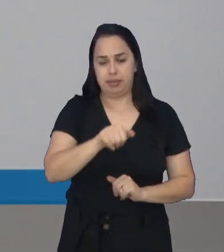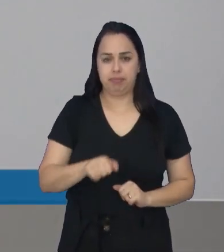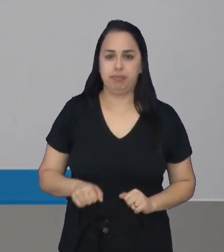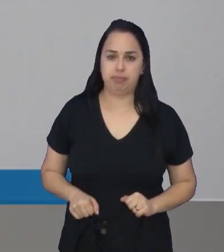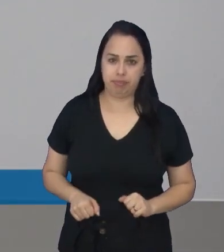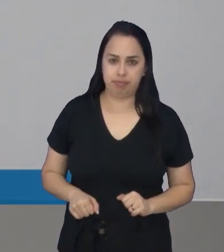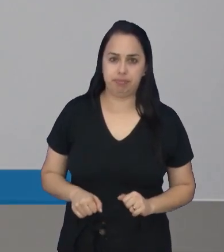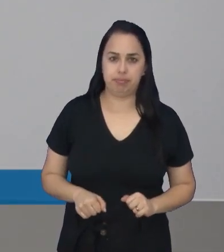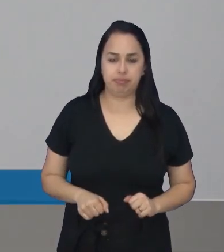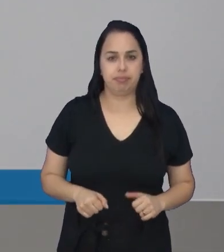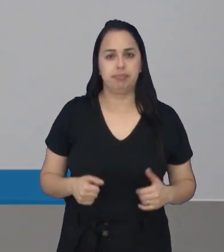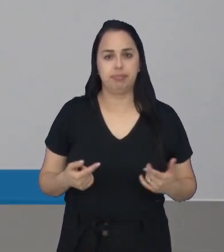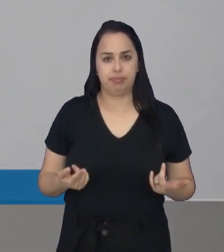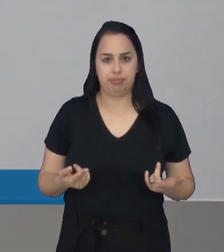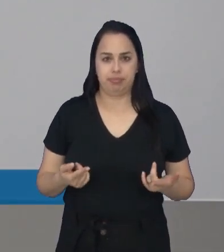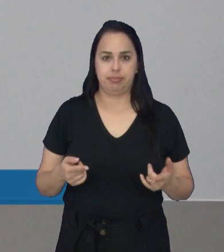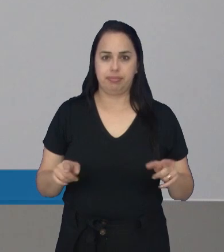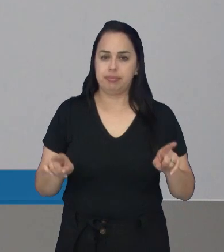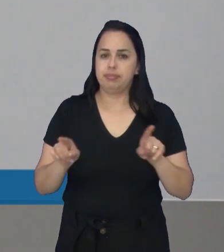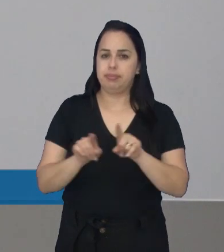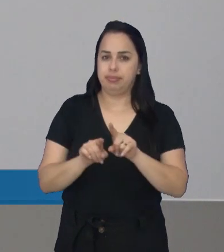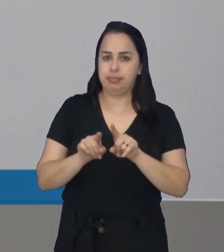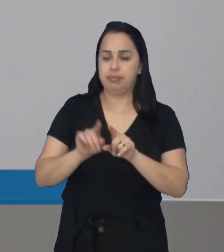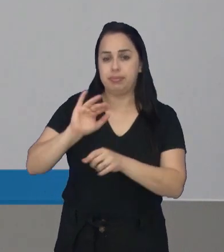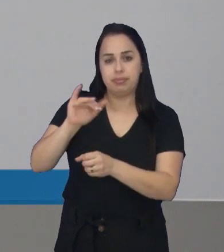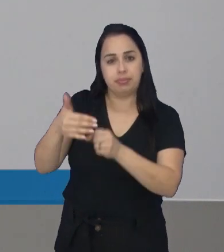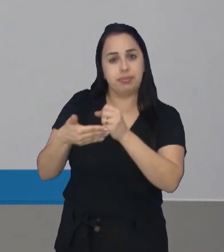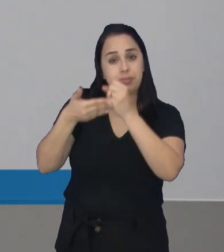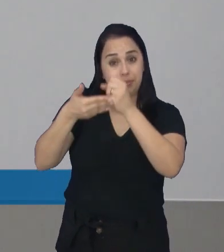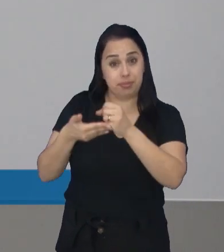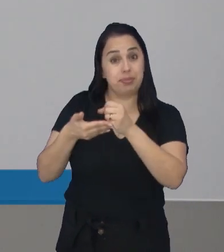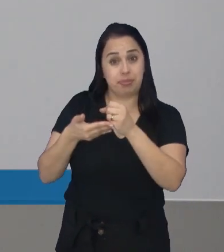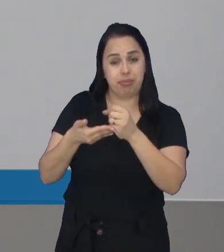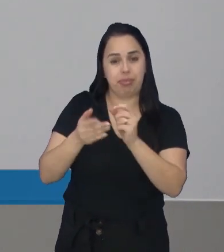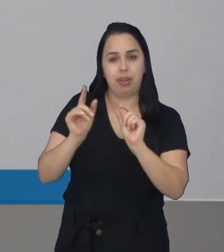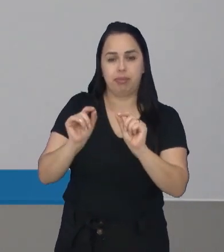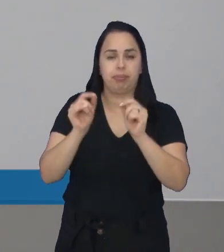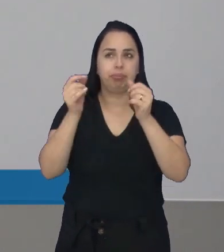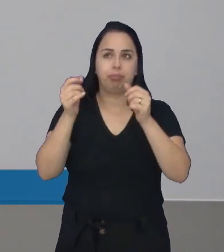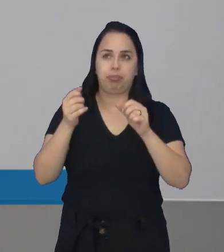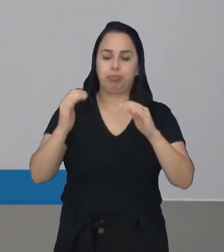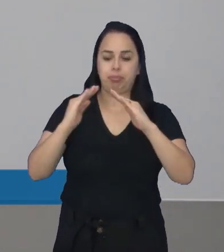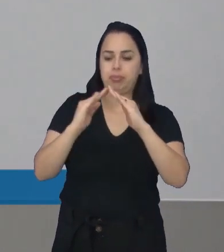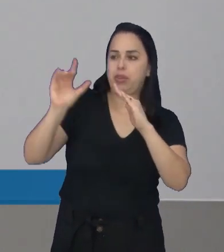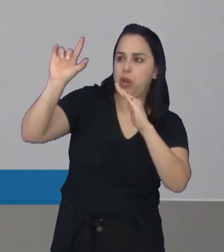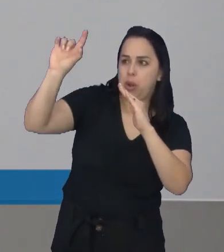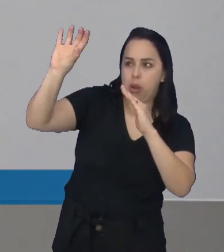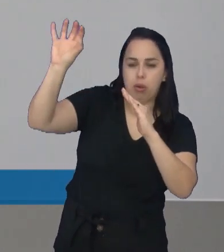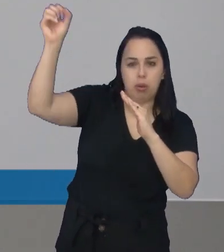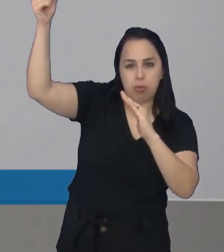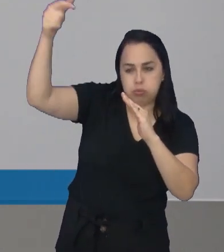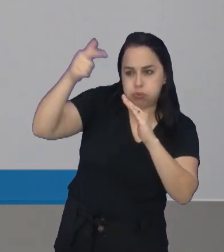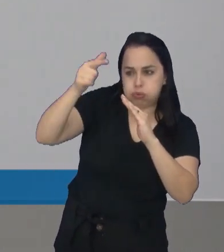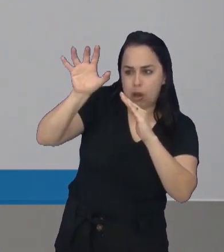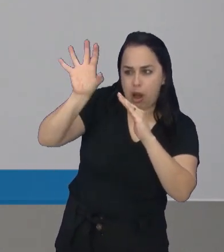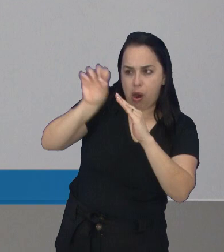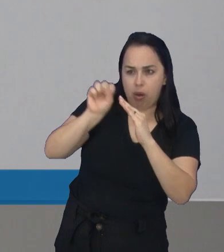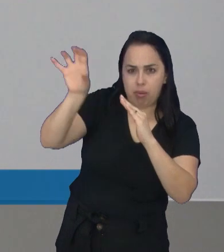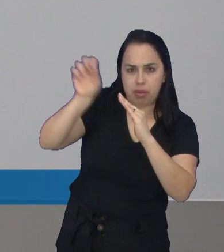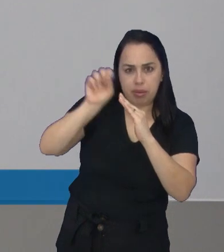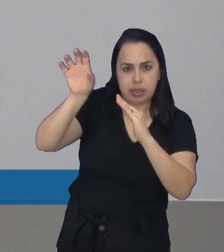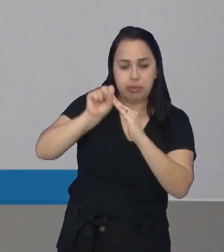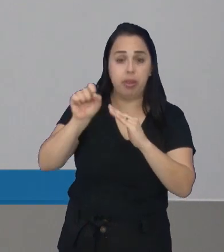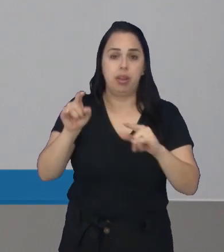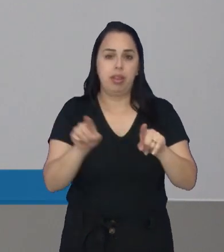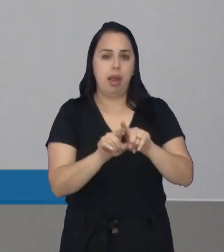toda e ao mesmo tempo a gente tem o fator de sustentabilidade que é o quê é a energia solar é aquela questão de para você